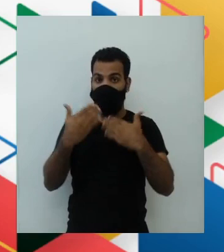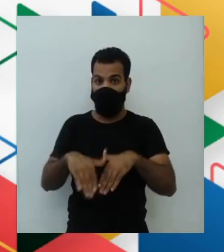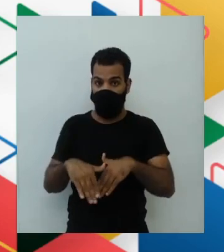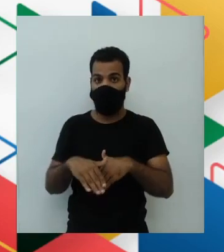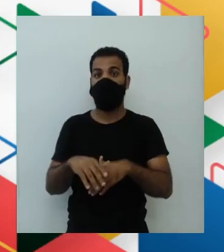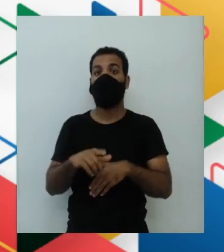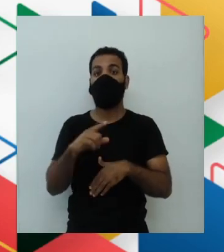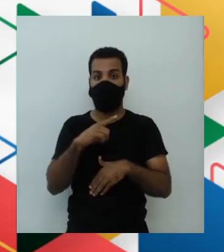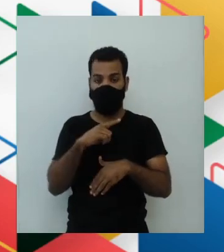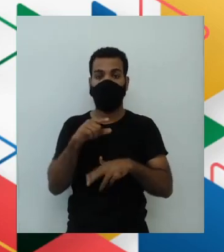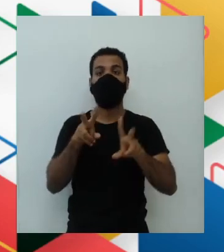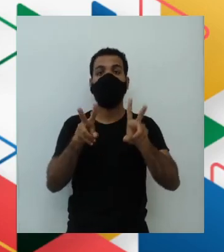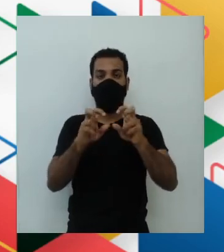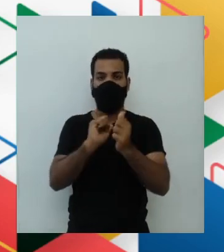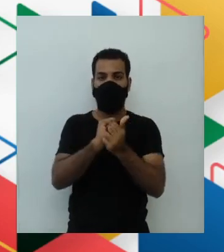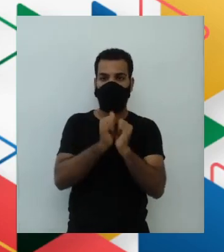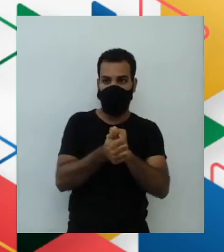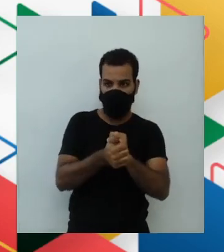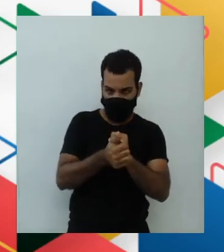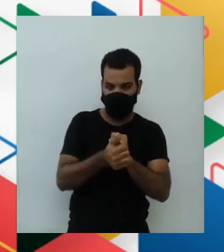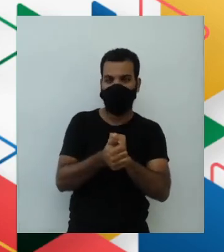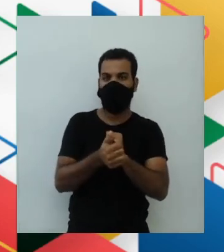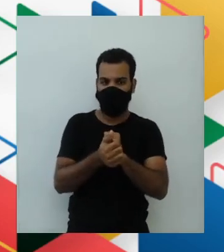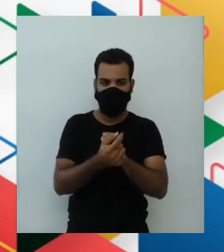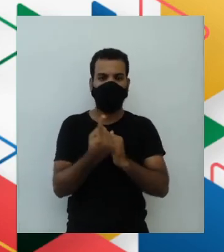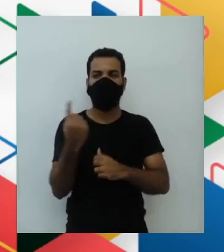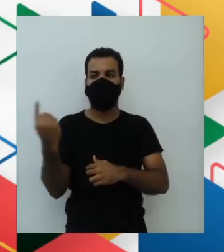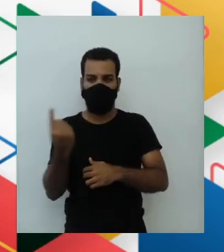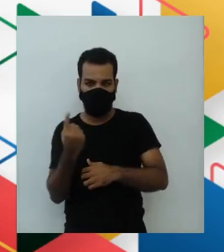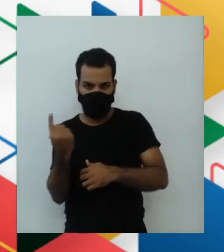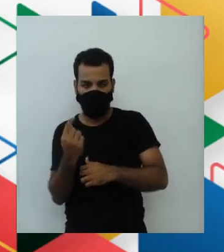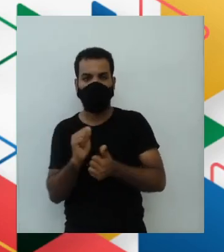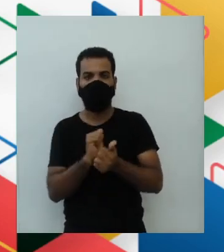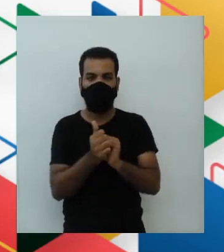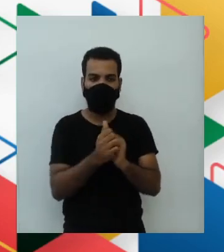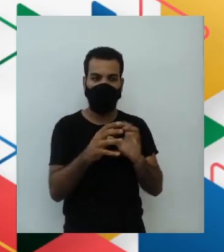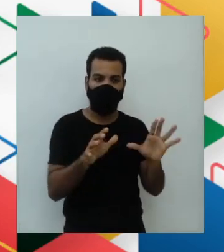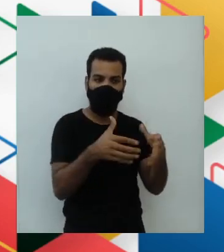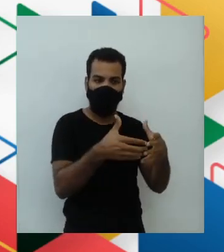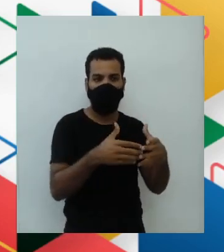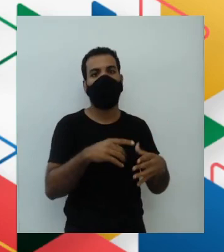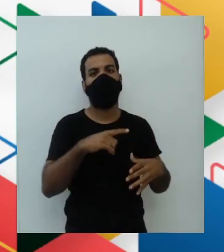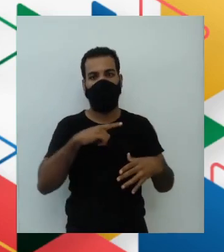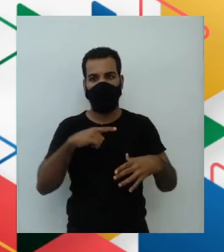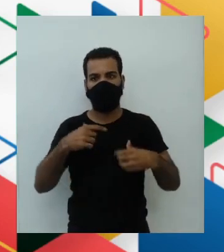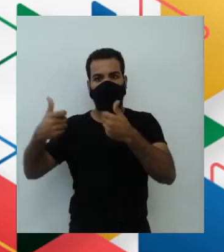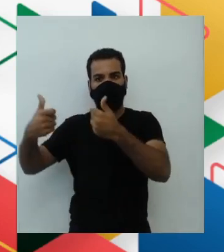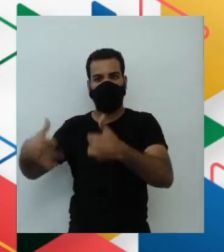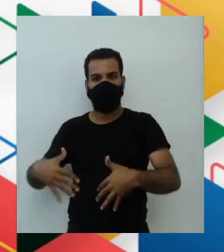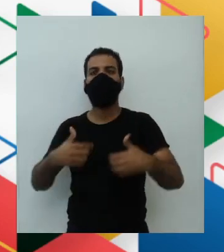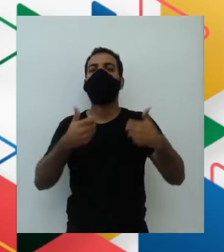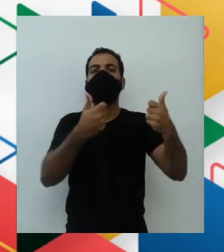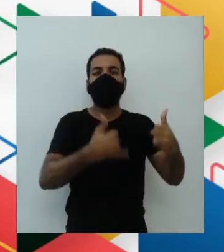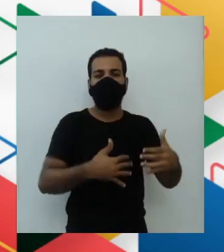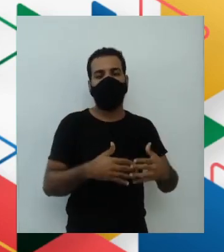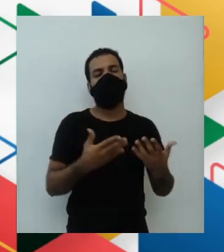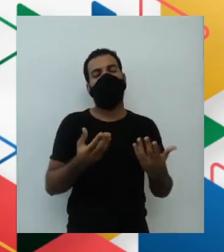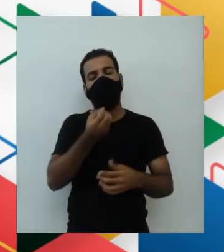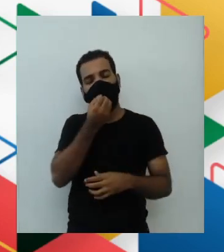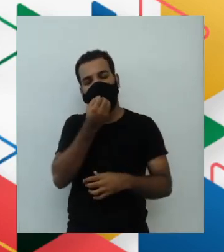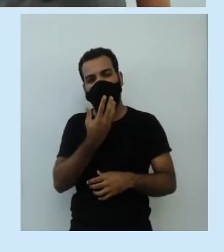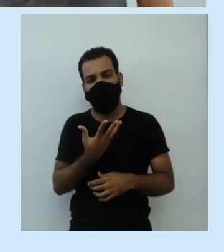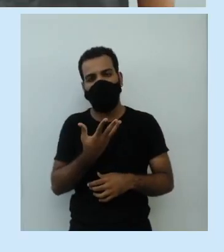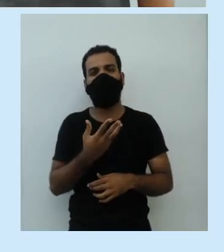aborda essa questão dos esportes, tanto individuais quanto os esportes coletivos, tá certo? E é bom que a gente se